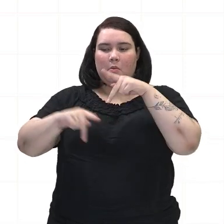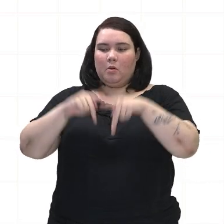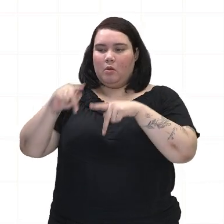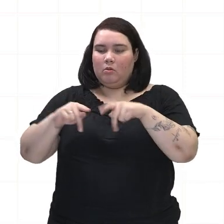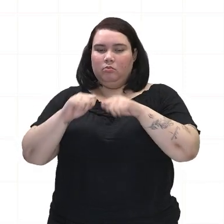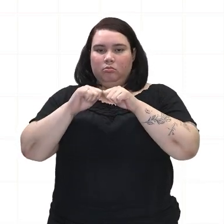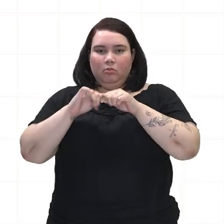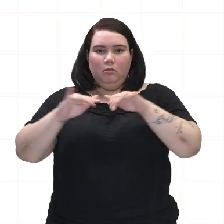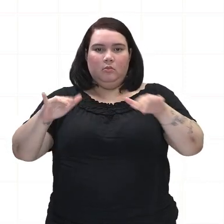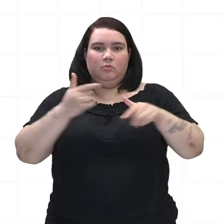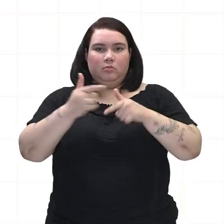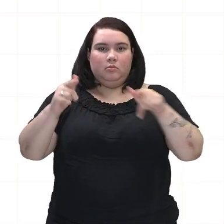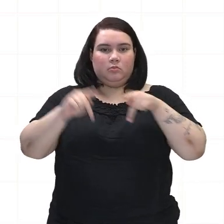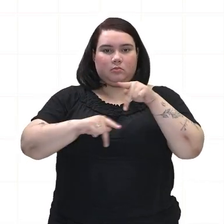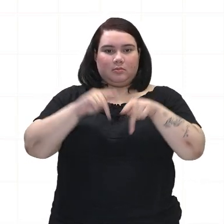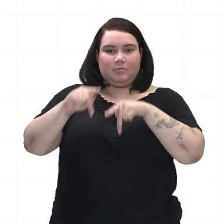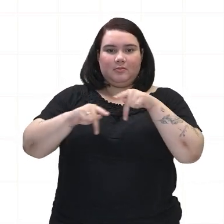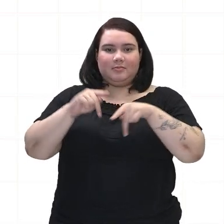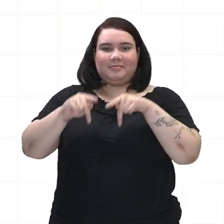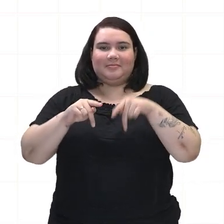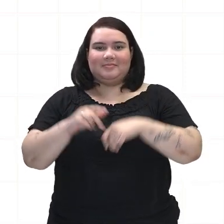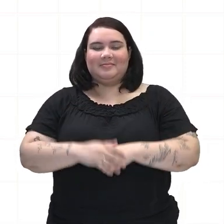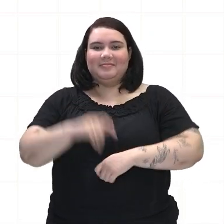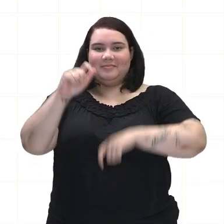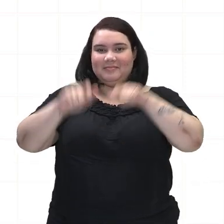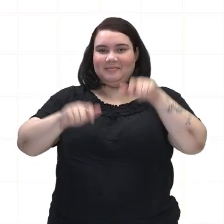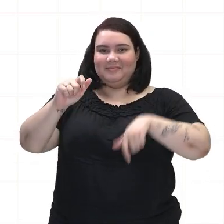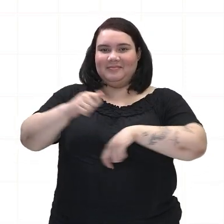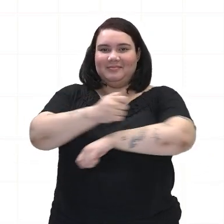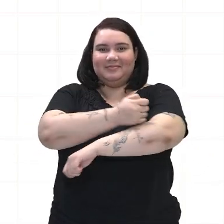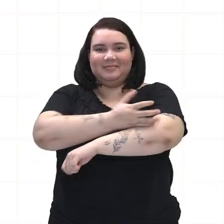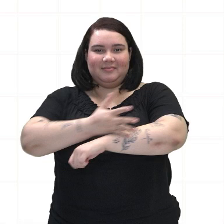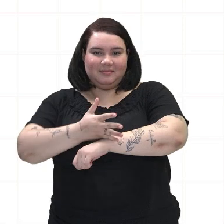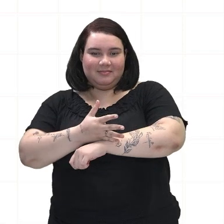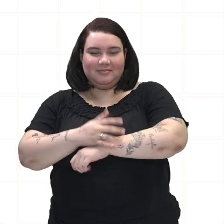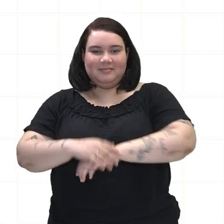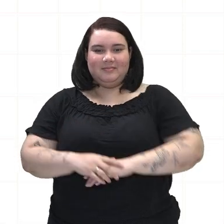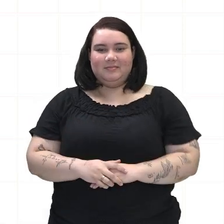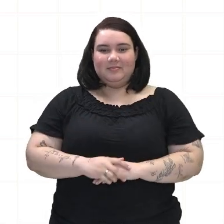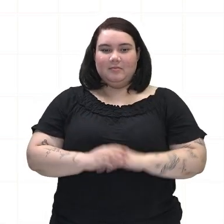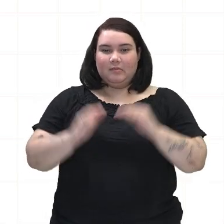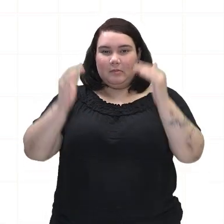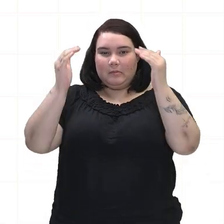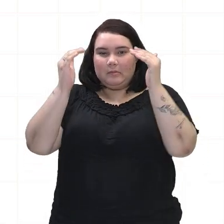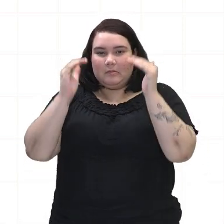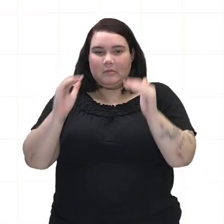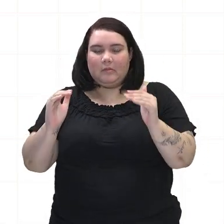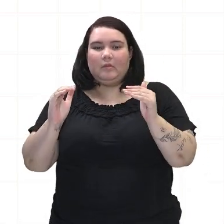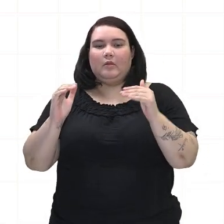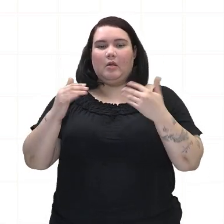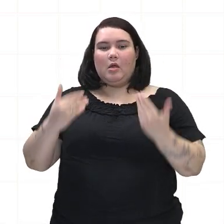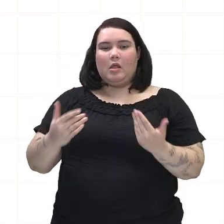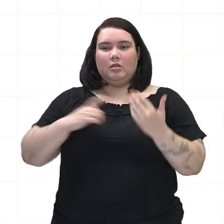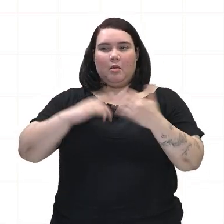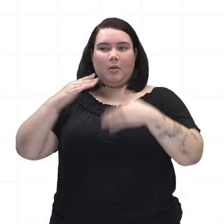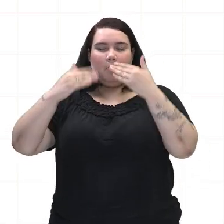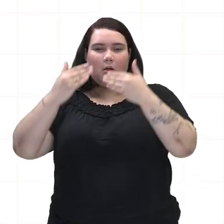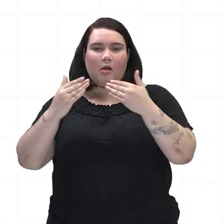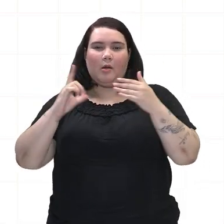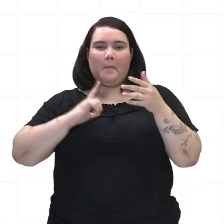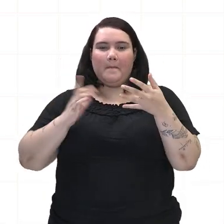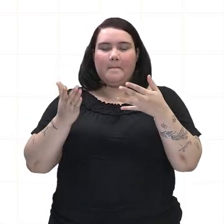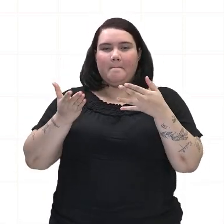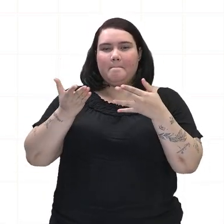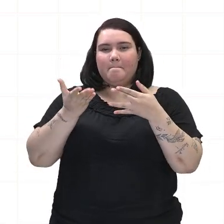outros povos, estão quem? Os brancos. Abaixo deles, não tão desenvolvido quanto os brancos, mas estão numa